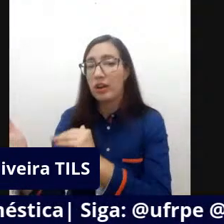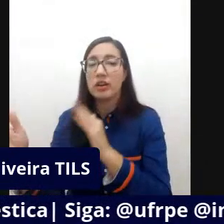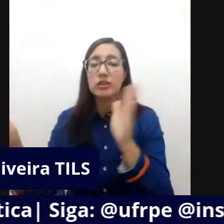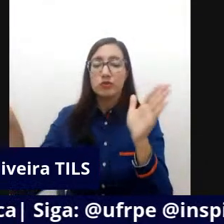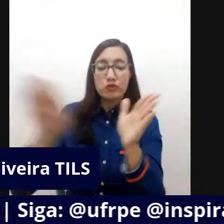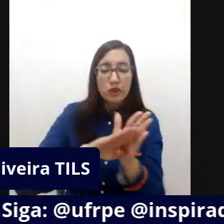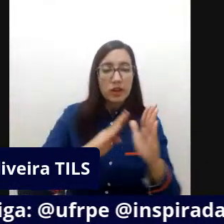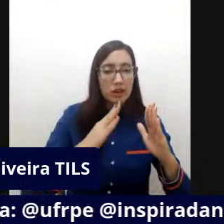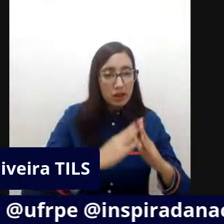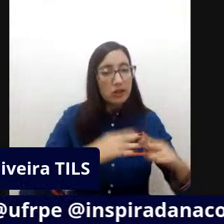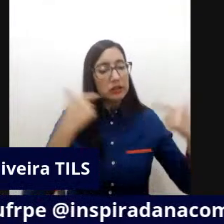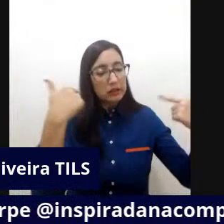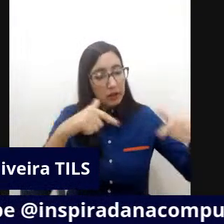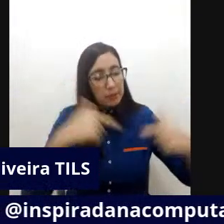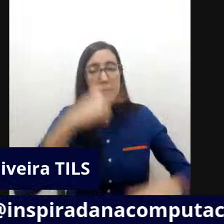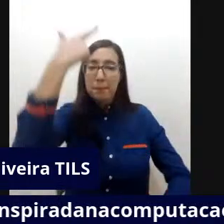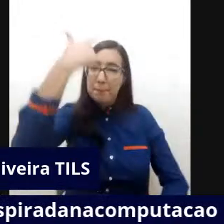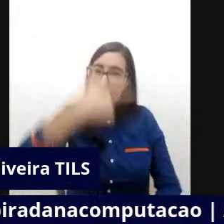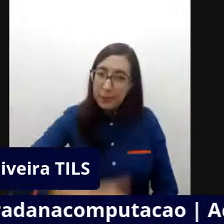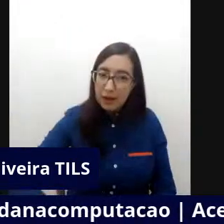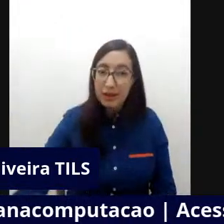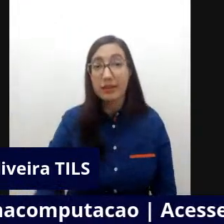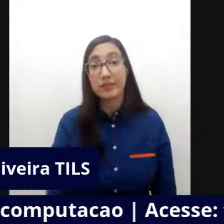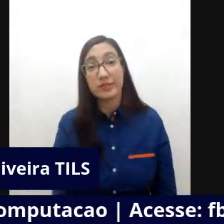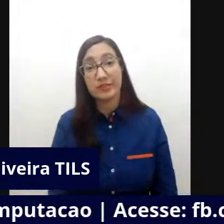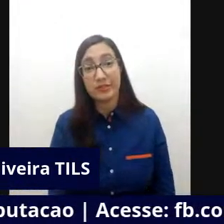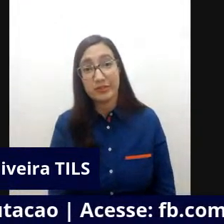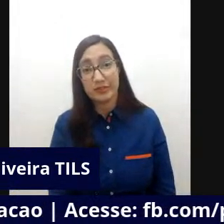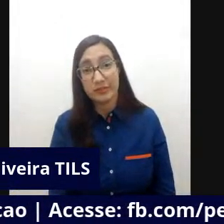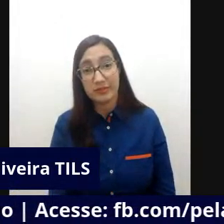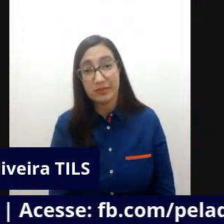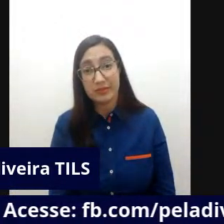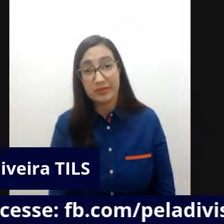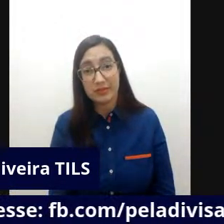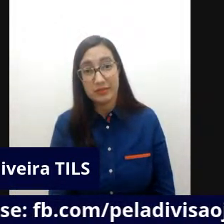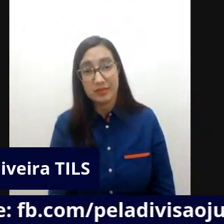que tarefas domésticas é coisa de mulher.